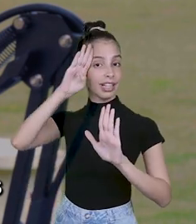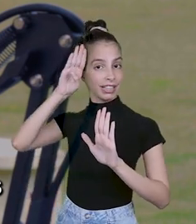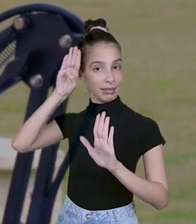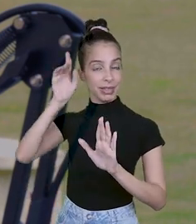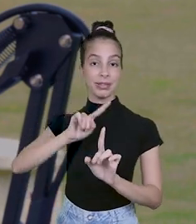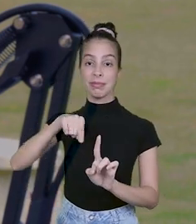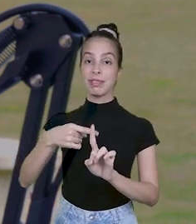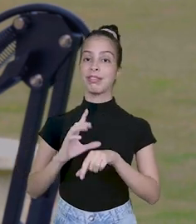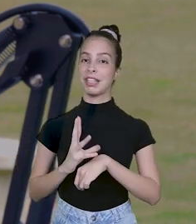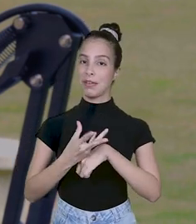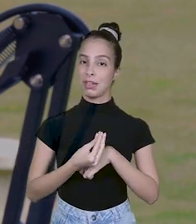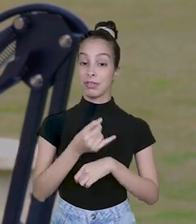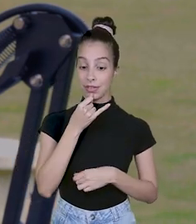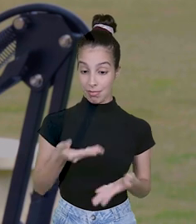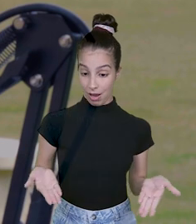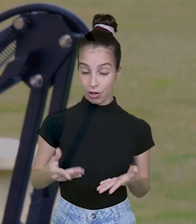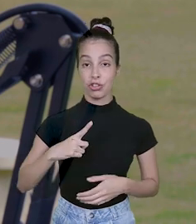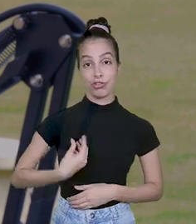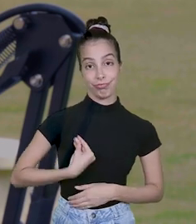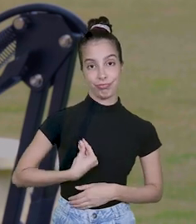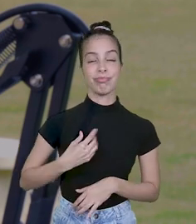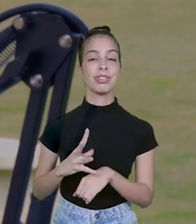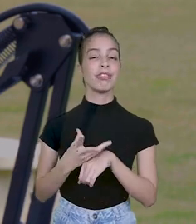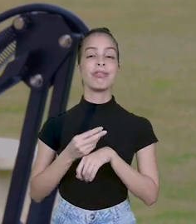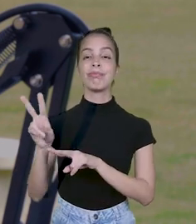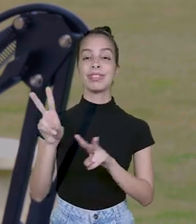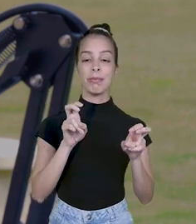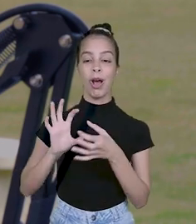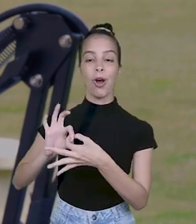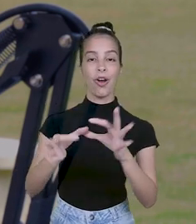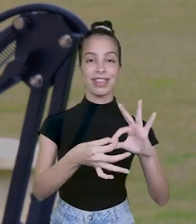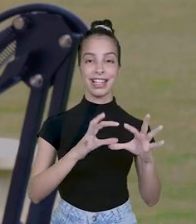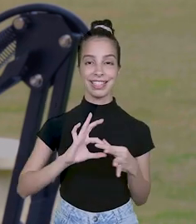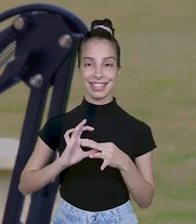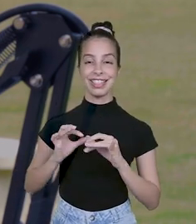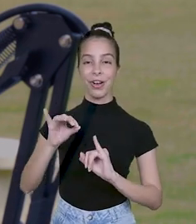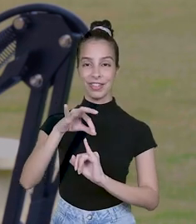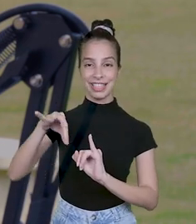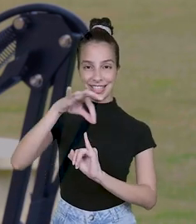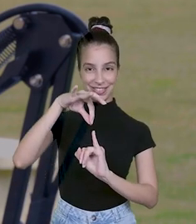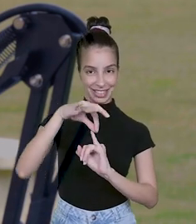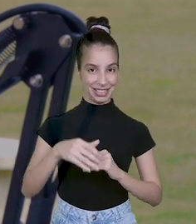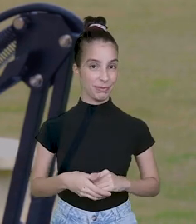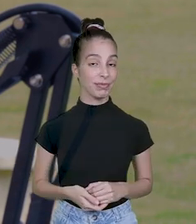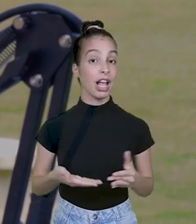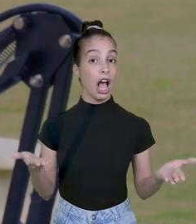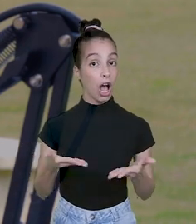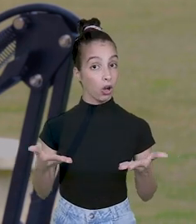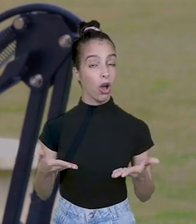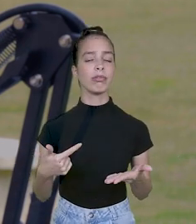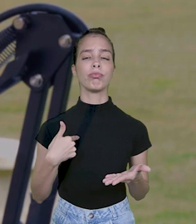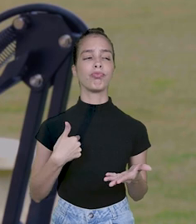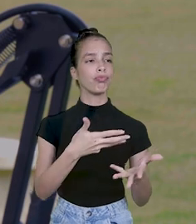acadêmicas e de eventos como esse que tá acontecendo agora o conexões ifs esse aqui é um espaço em que eu vou conversar com